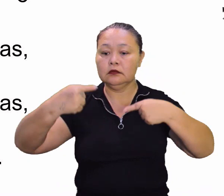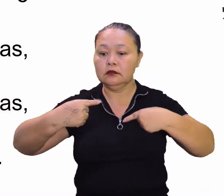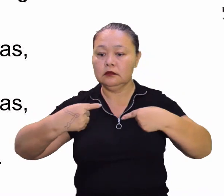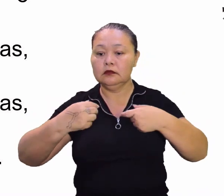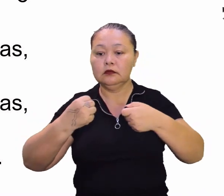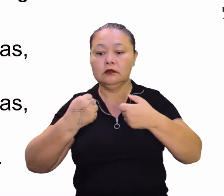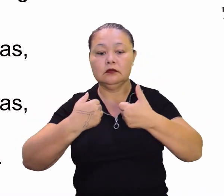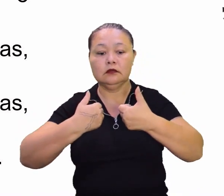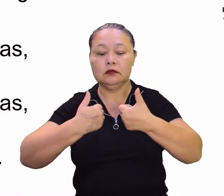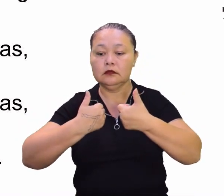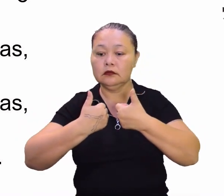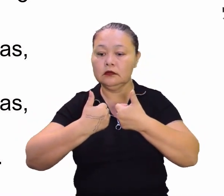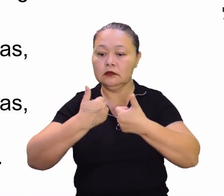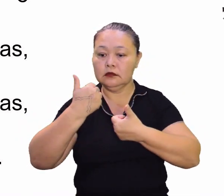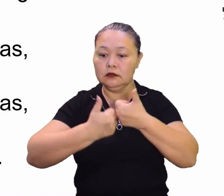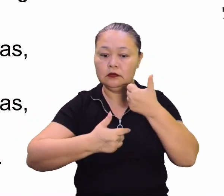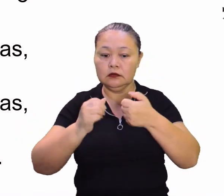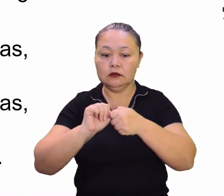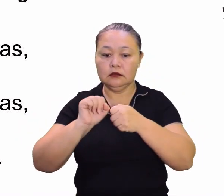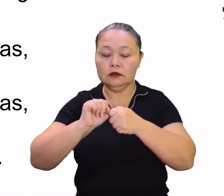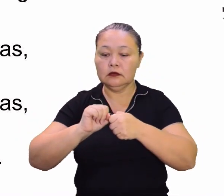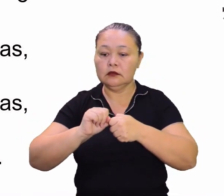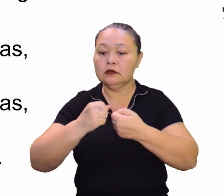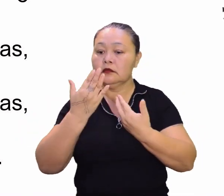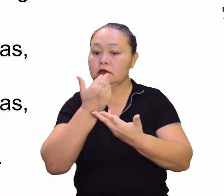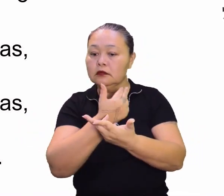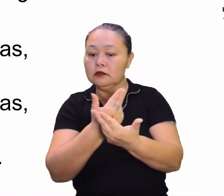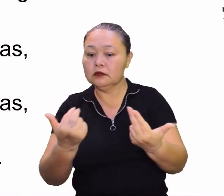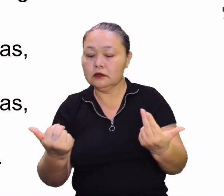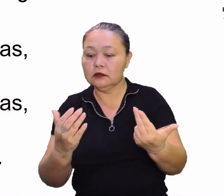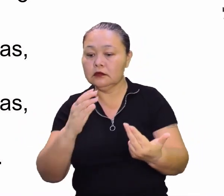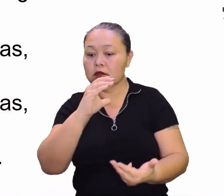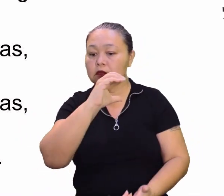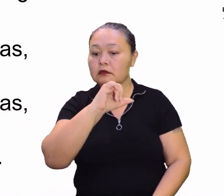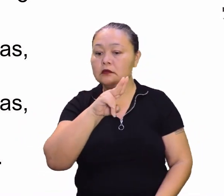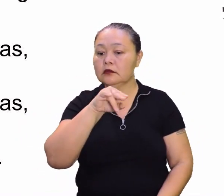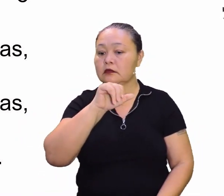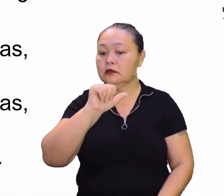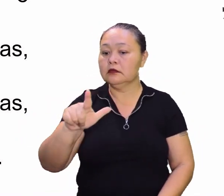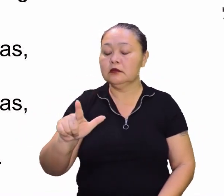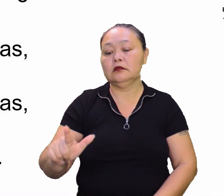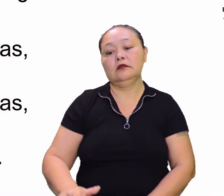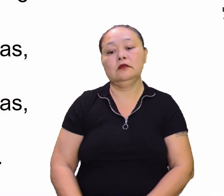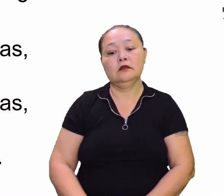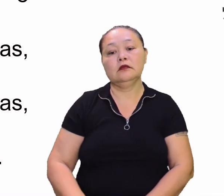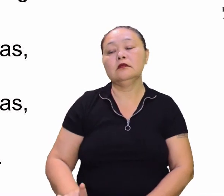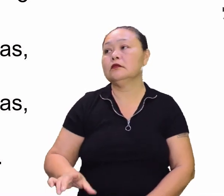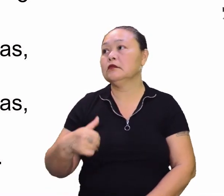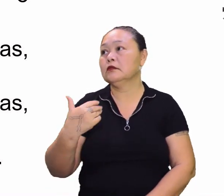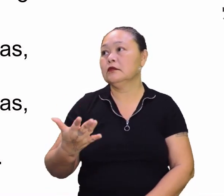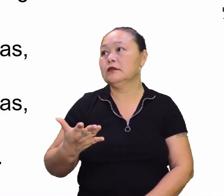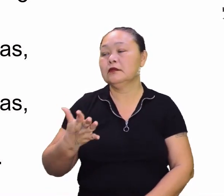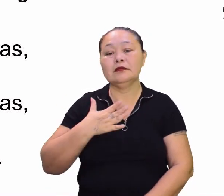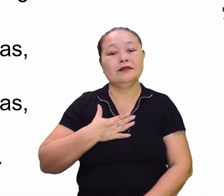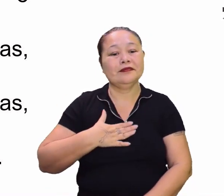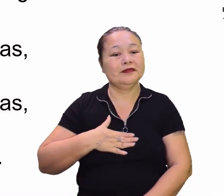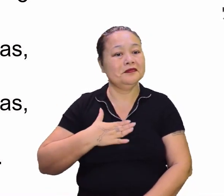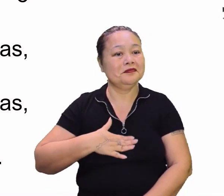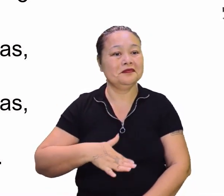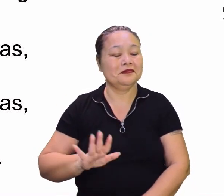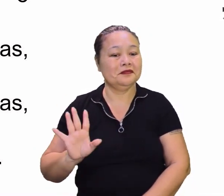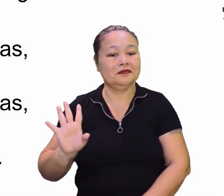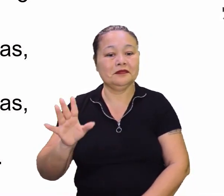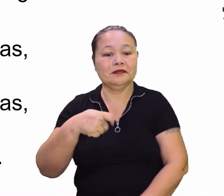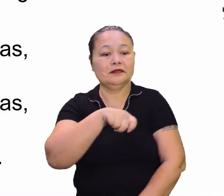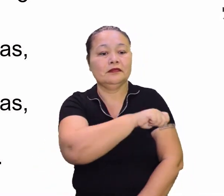Mecânica, esportiva, gastronômica e civil. E aí? Tranquilo, né? Tranquilo, porque